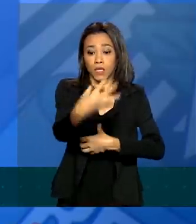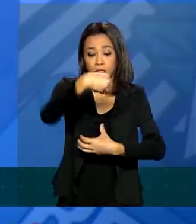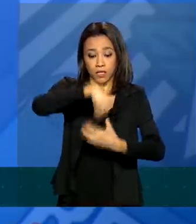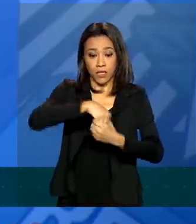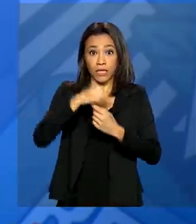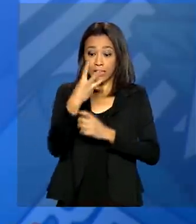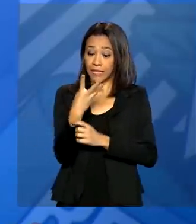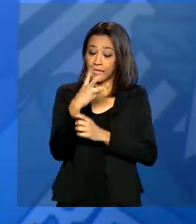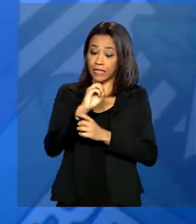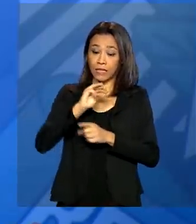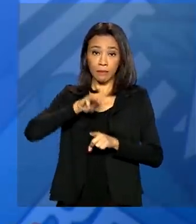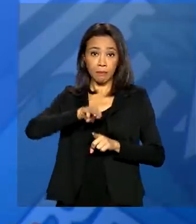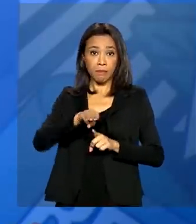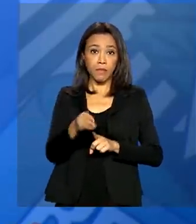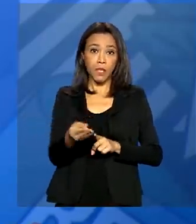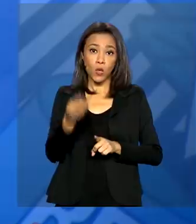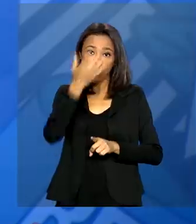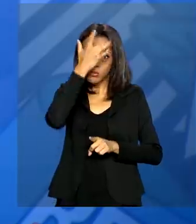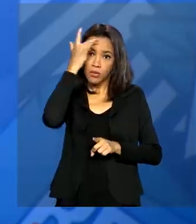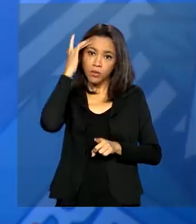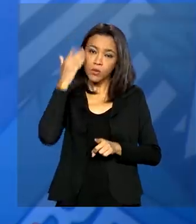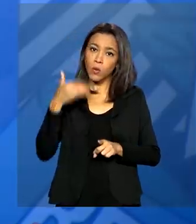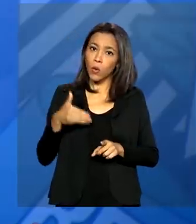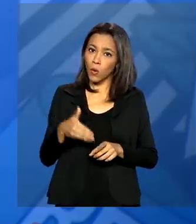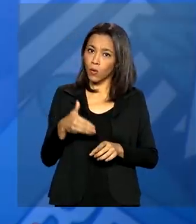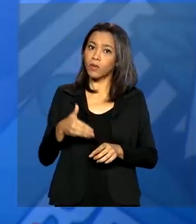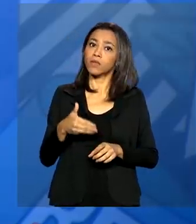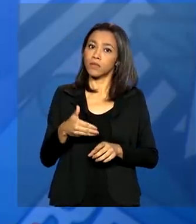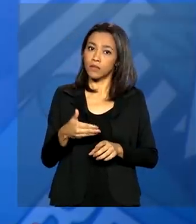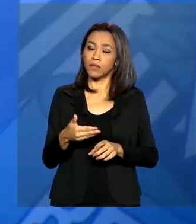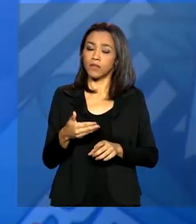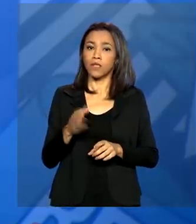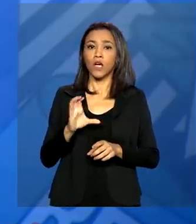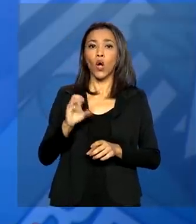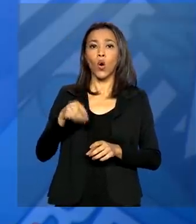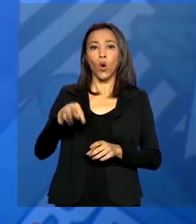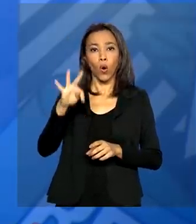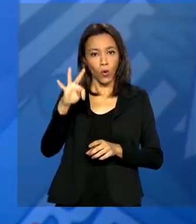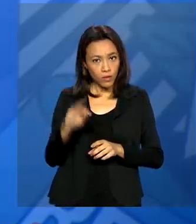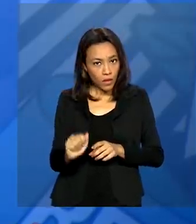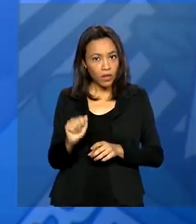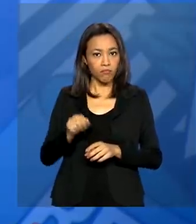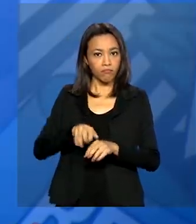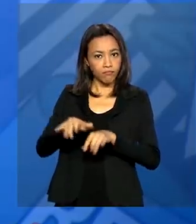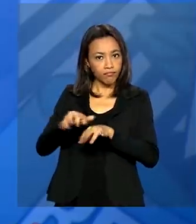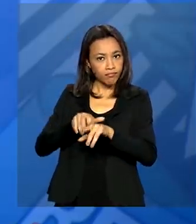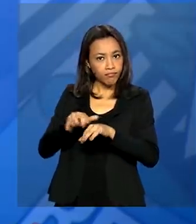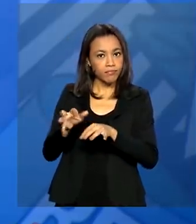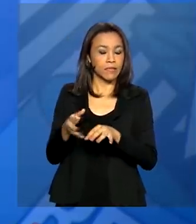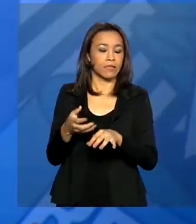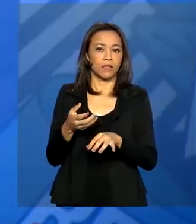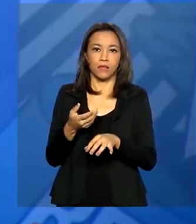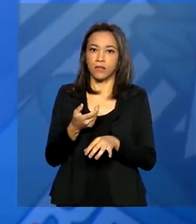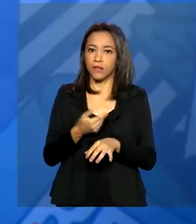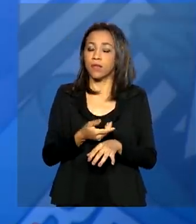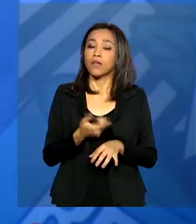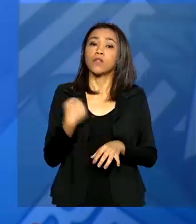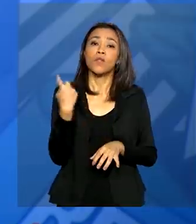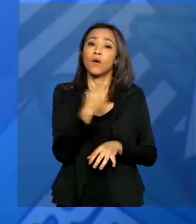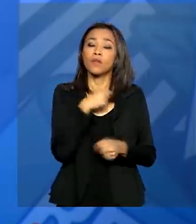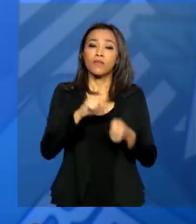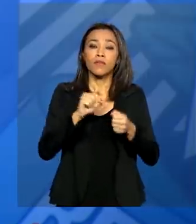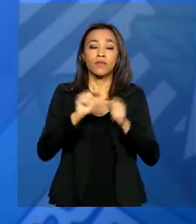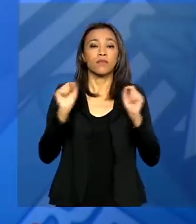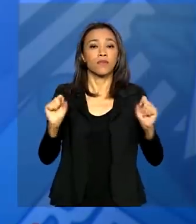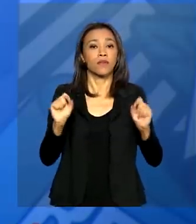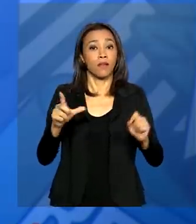brasileiros de pessoas em contas digitais. O que a gente está fazendo nesse momento? Nós temos